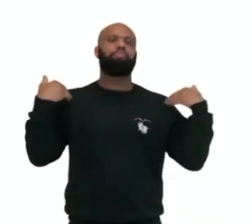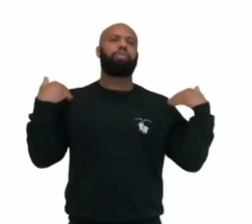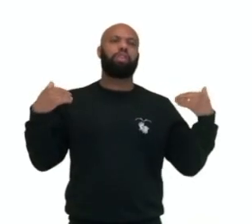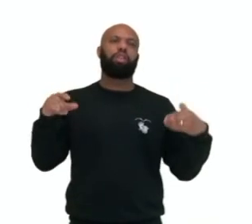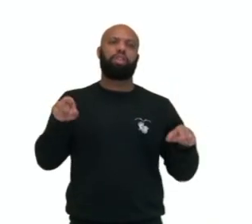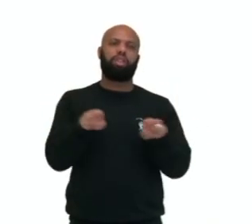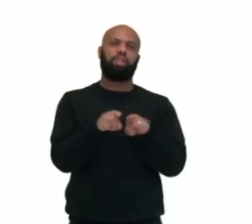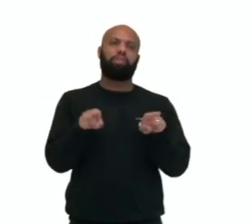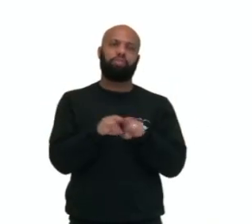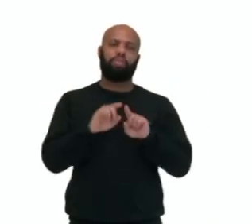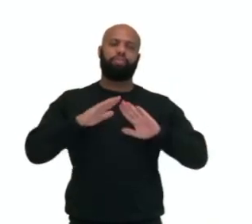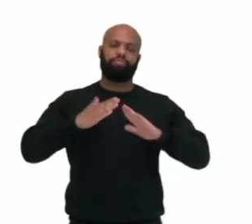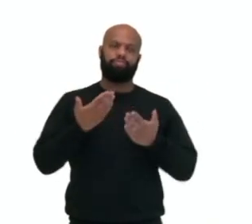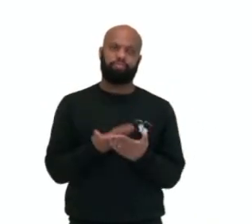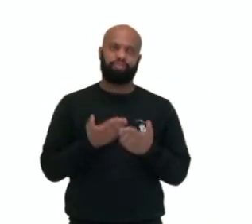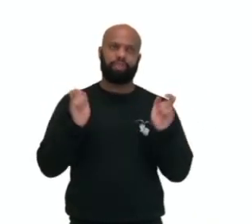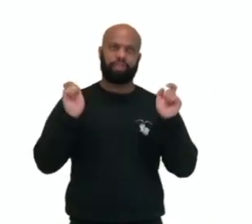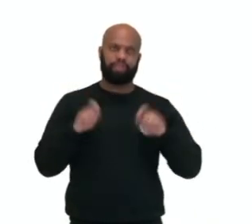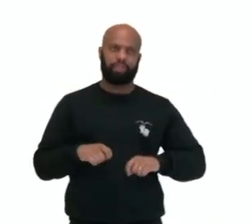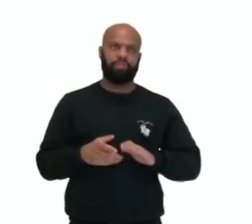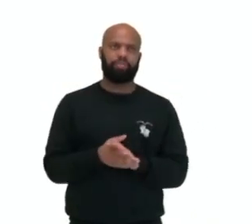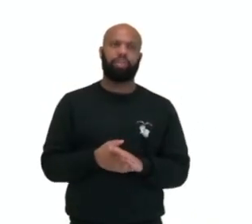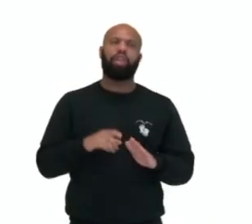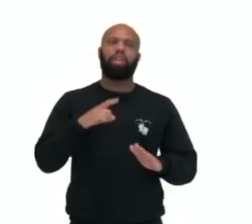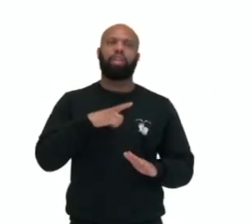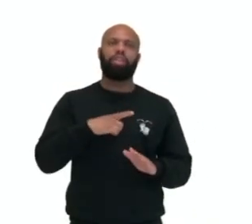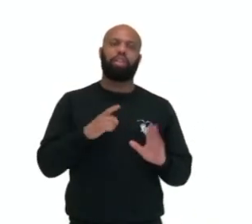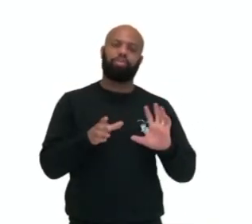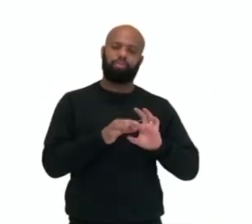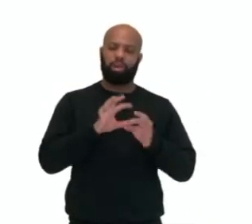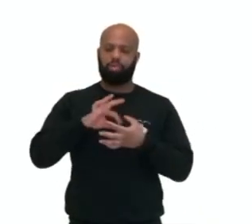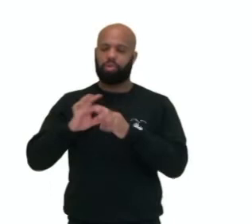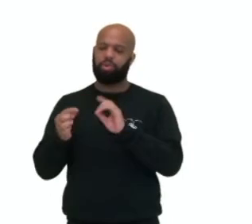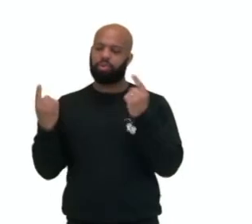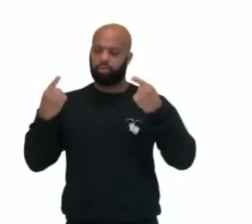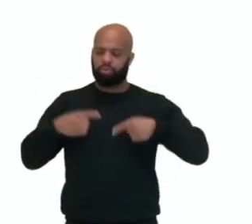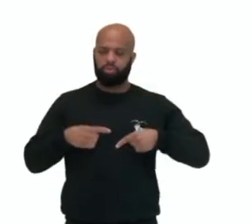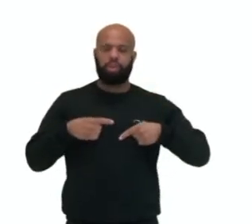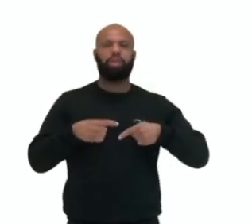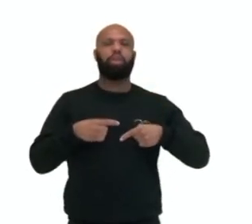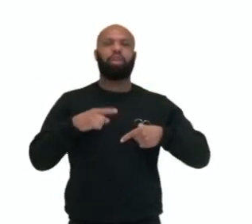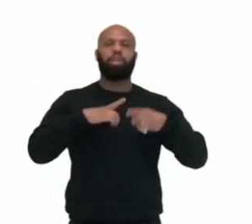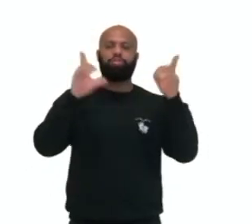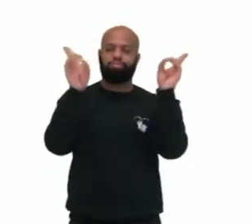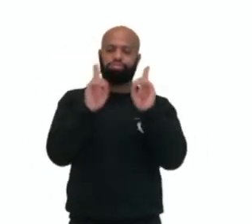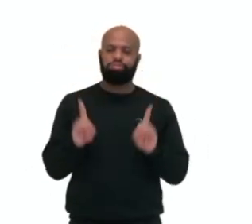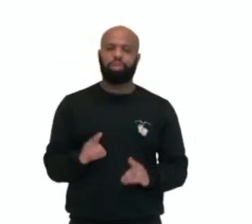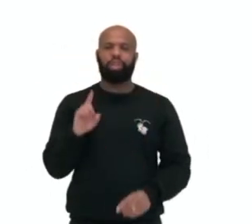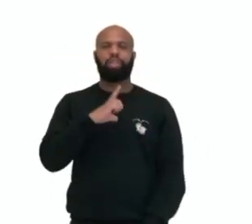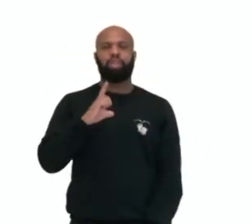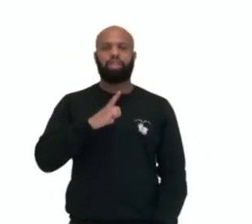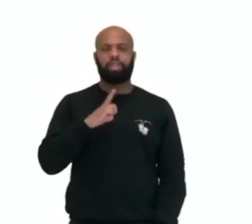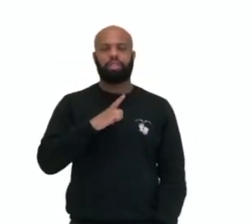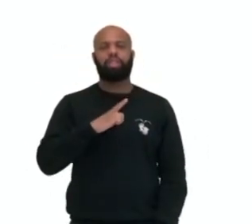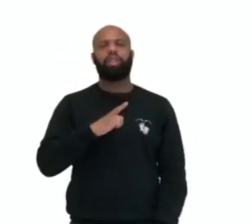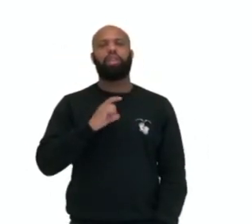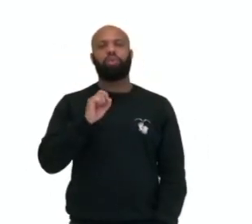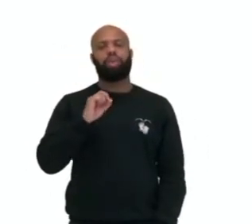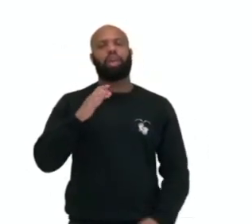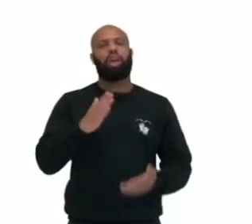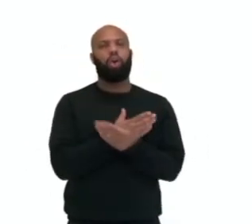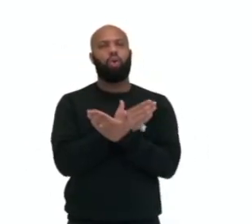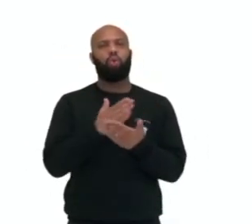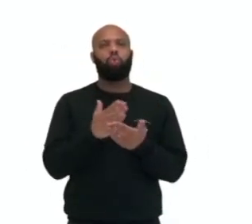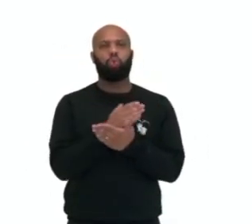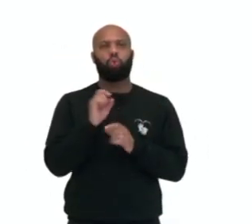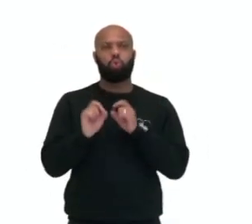aí nossos na escola. Nos Jogos Paralímpicos é praticada por atletas com elevado grau de paralisia